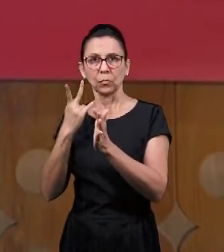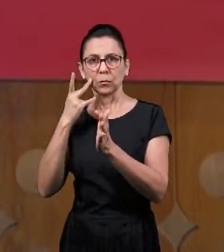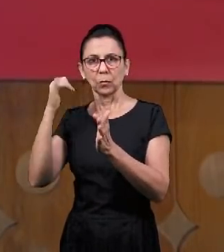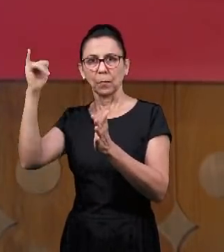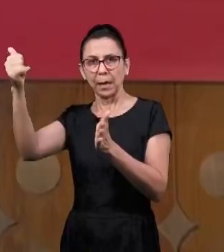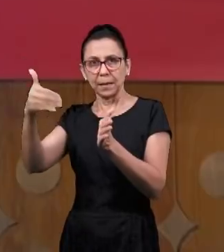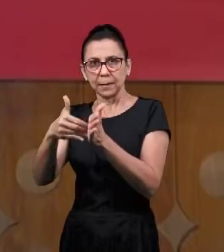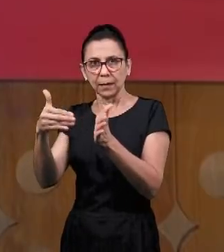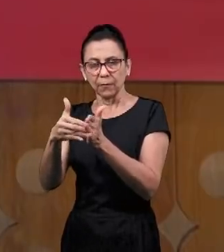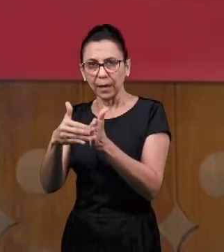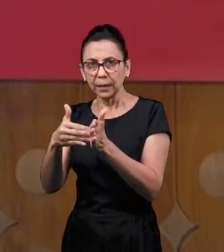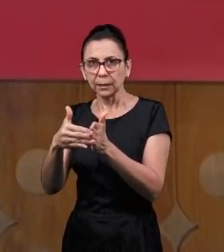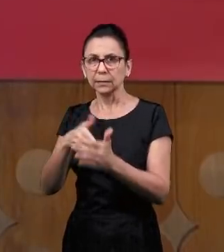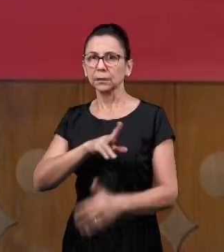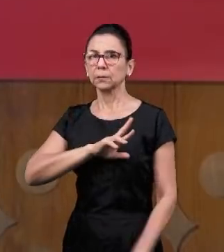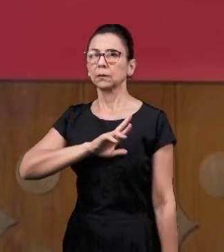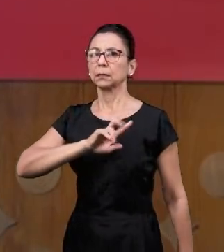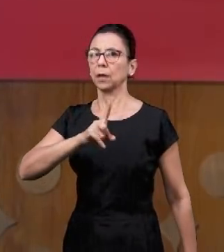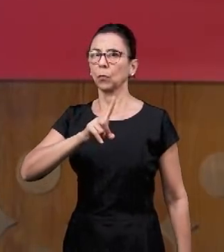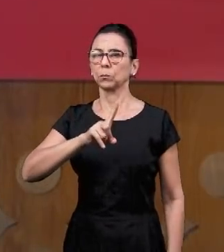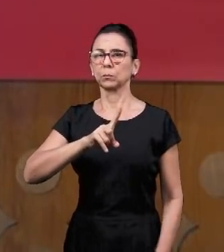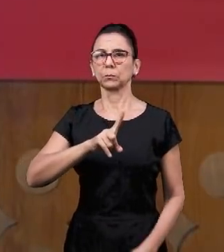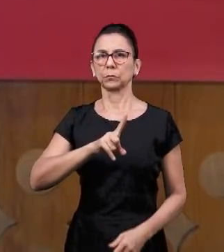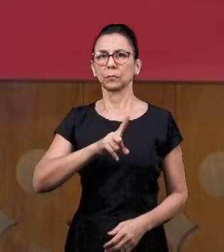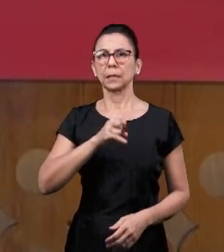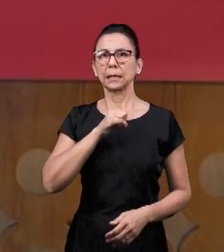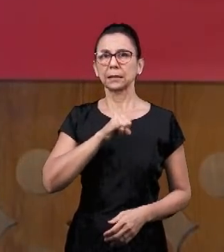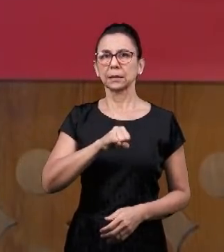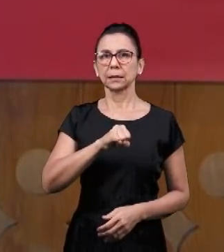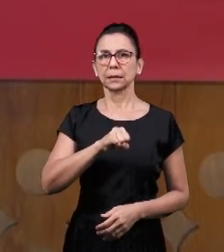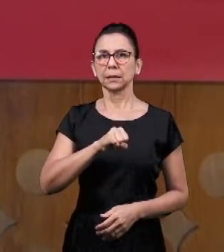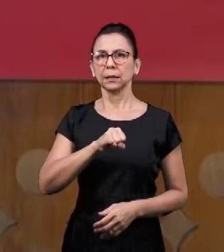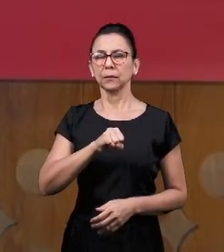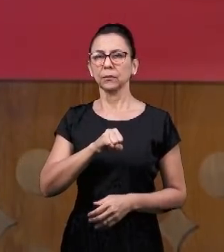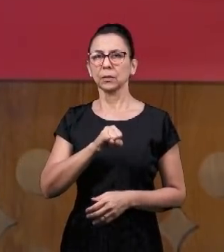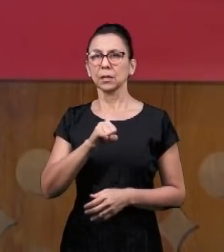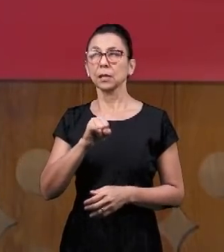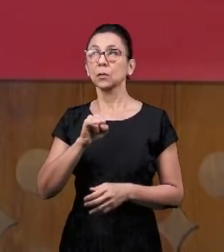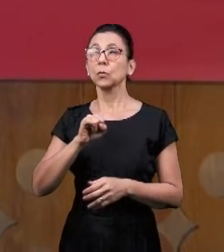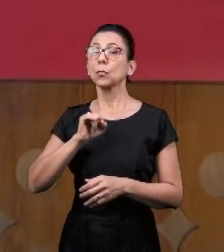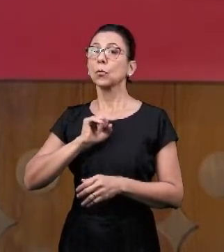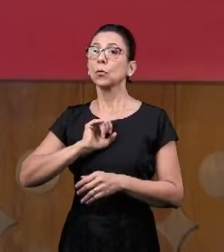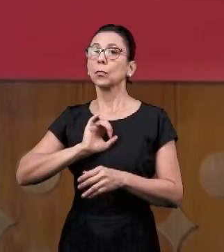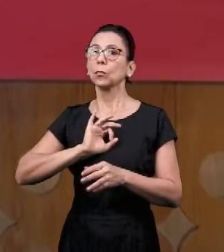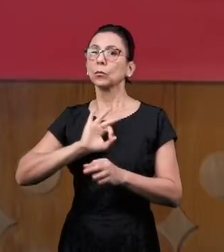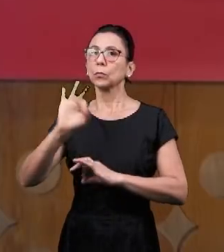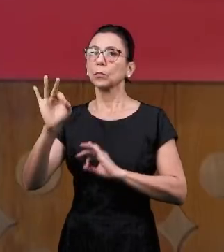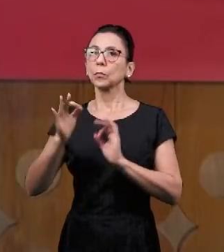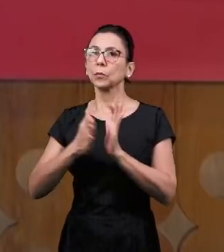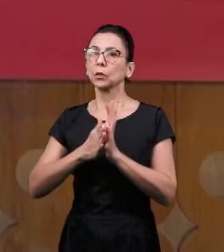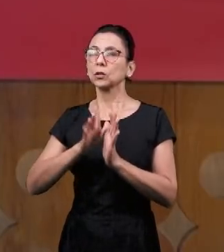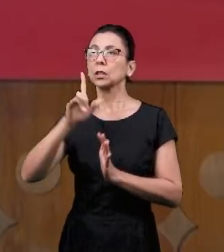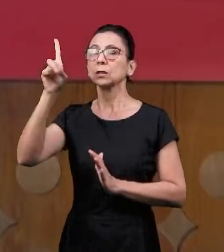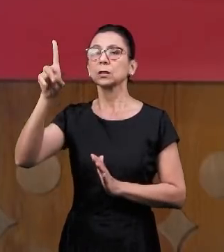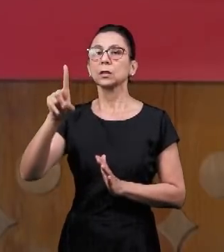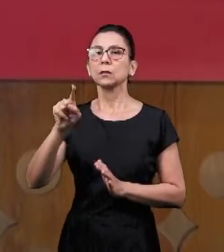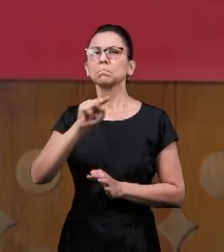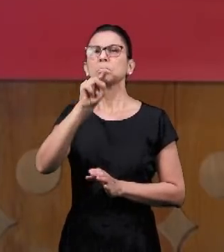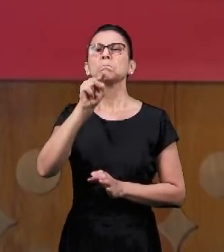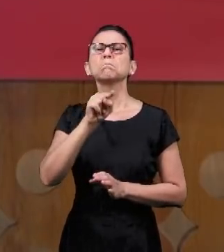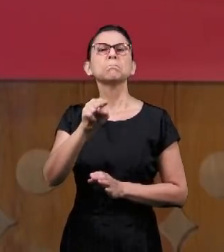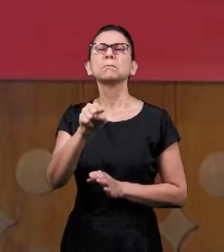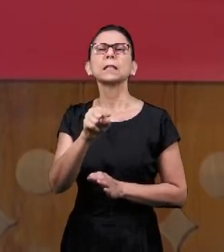andamento. Quem tenta interferir no projeto do Pai é o adversário. Isso